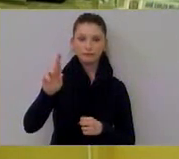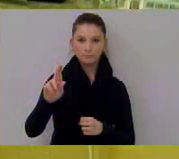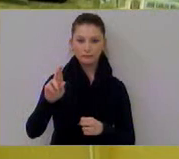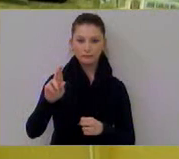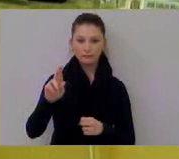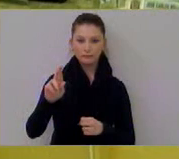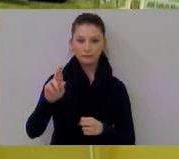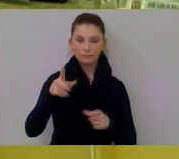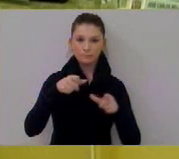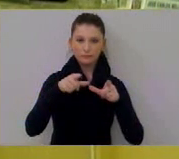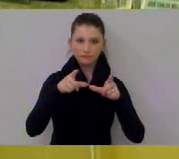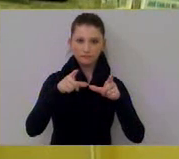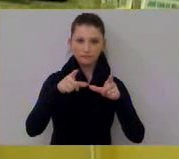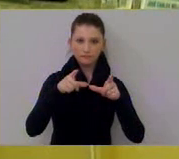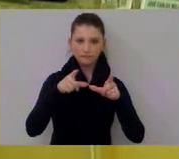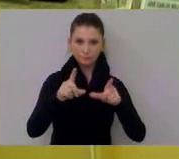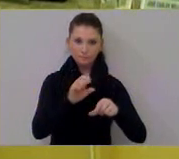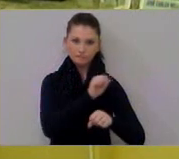Requerimento número